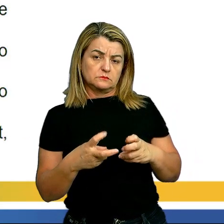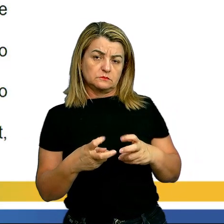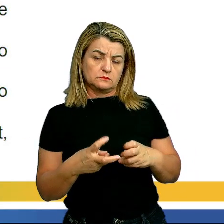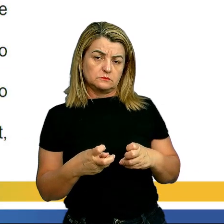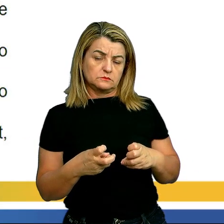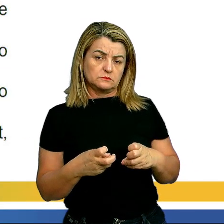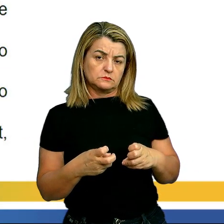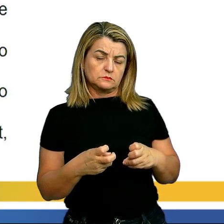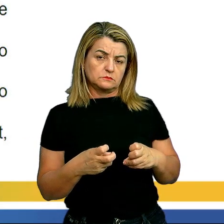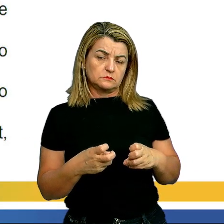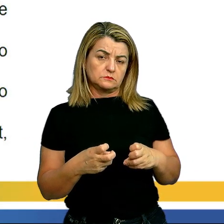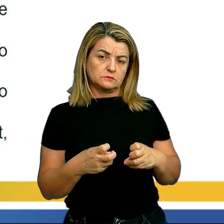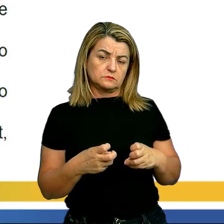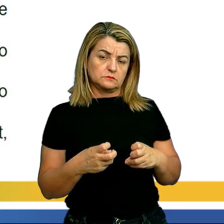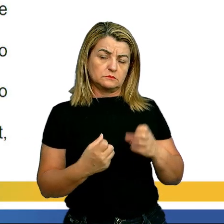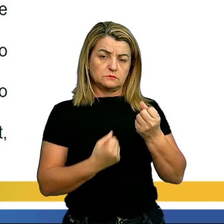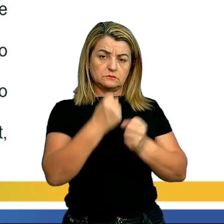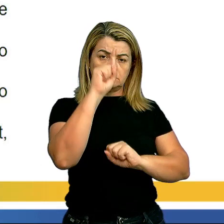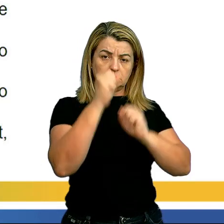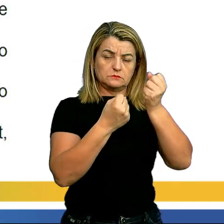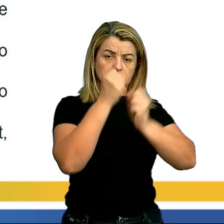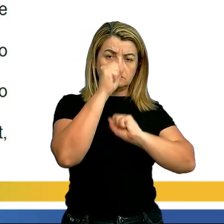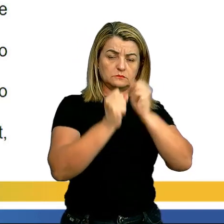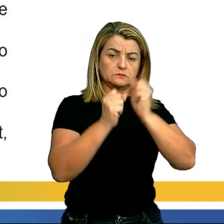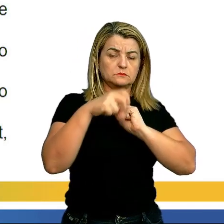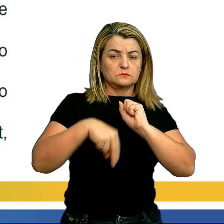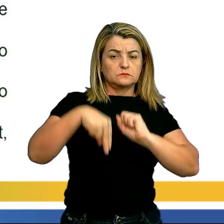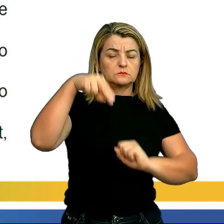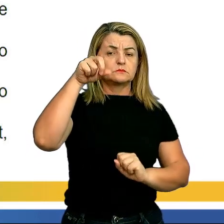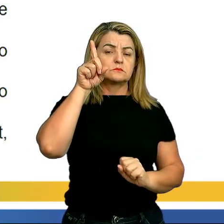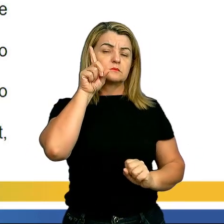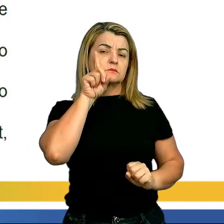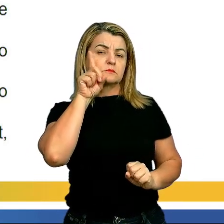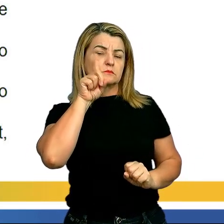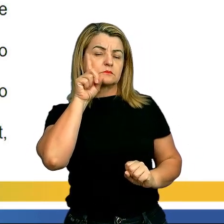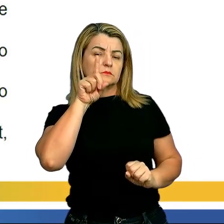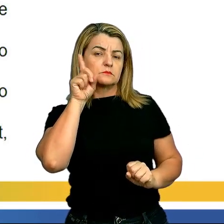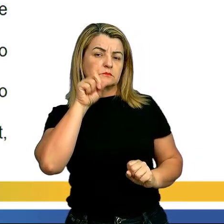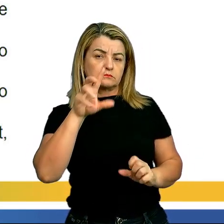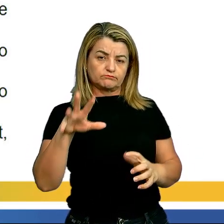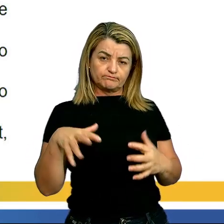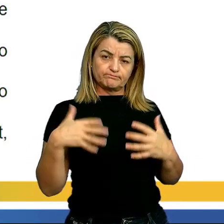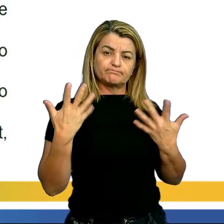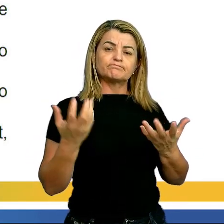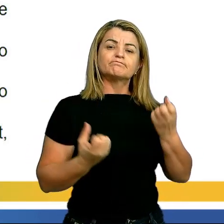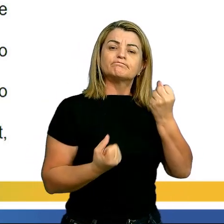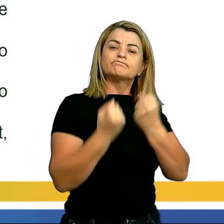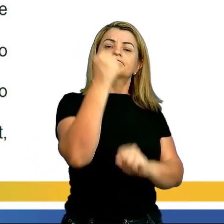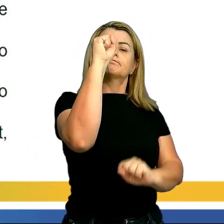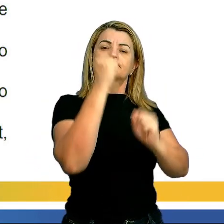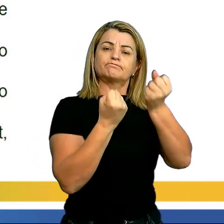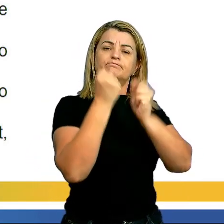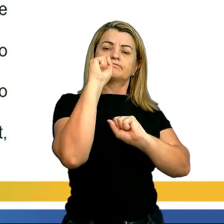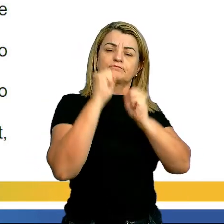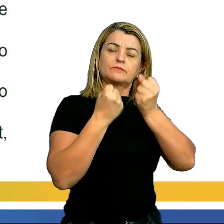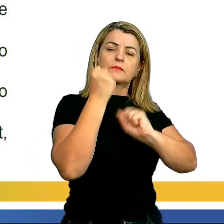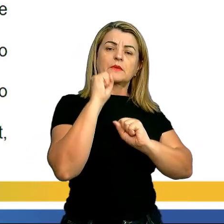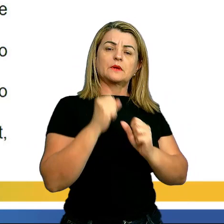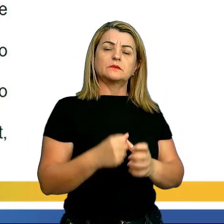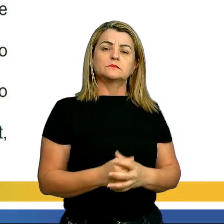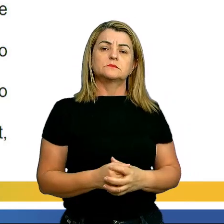a produção industrial norte-americana, né, que eles se empolgaram e continuaram ali produzindo, né, a